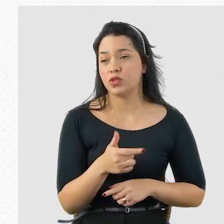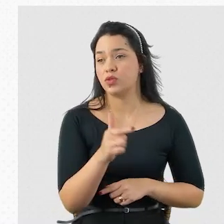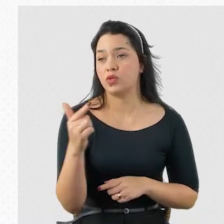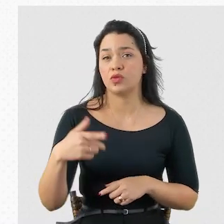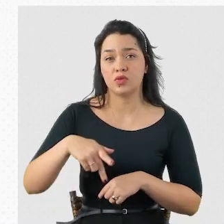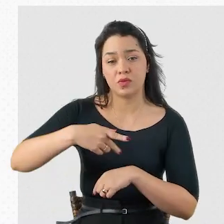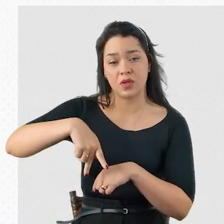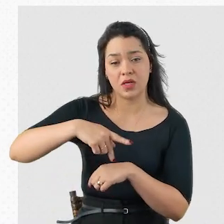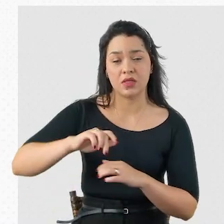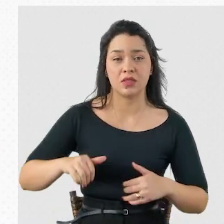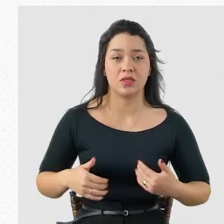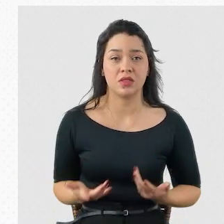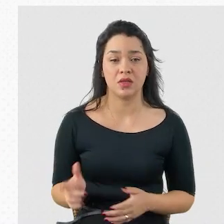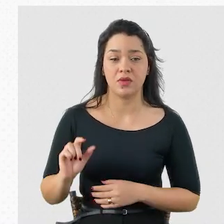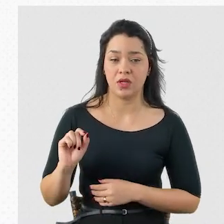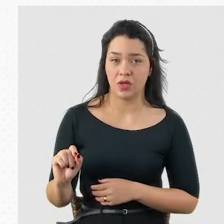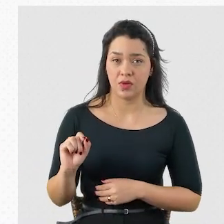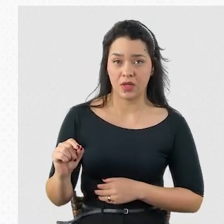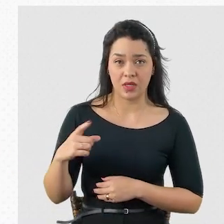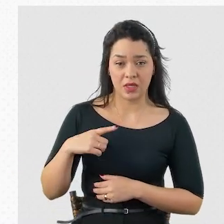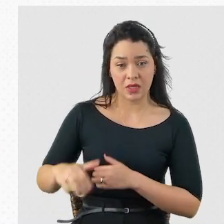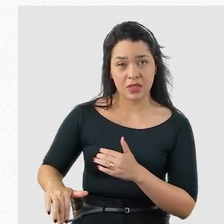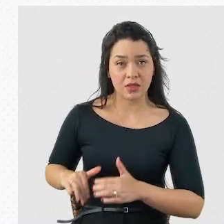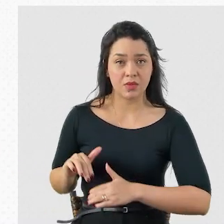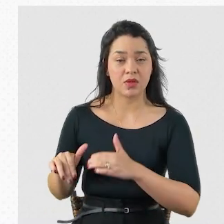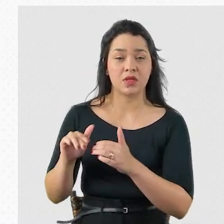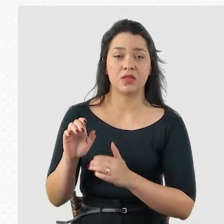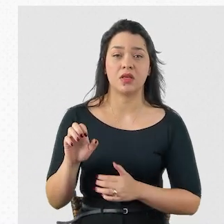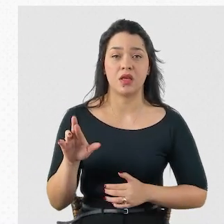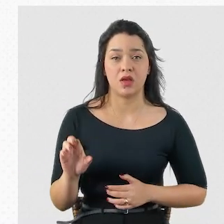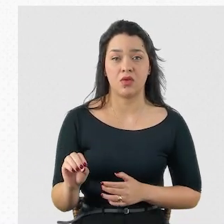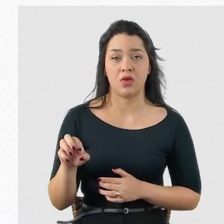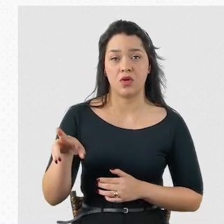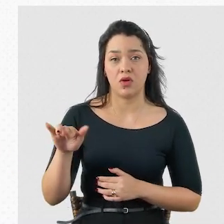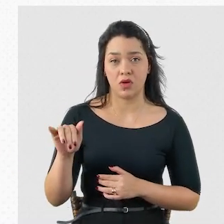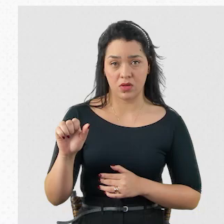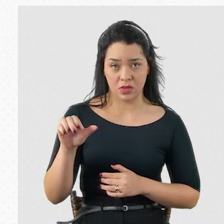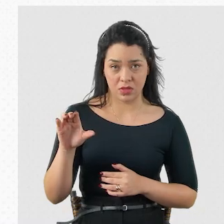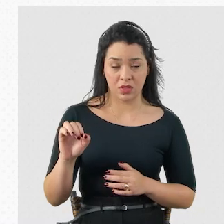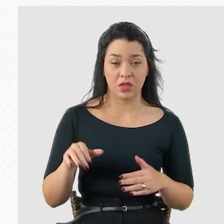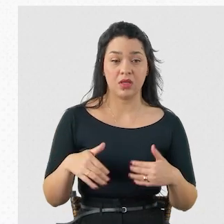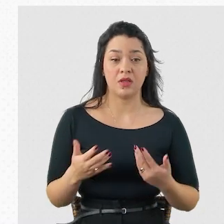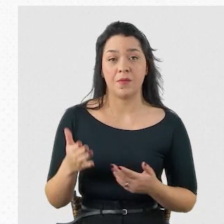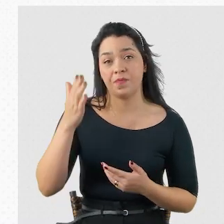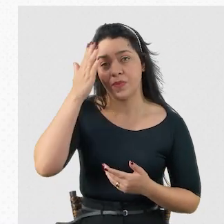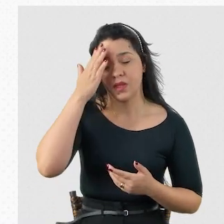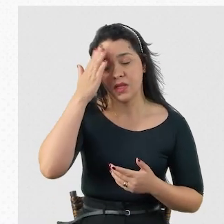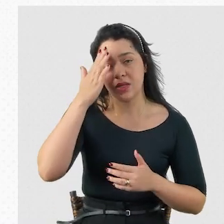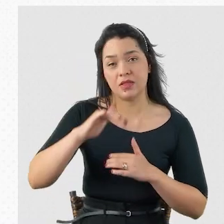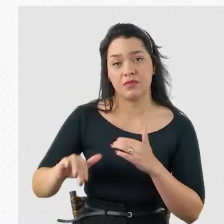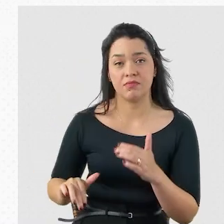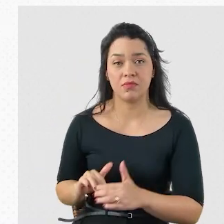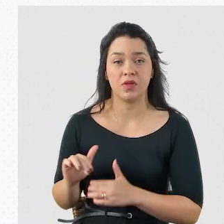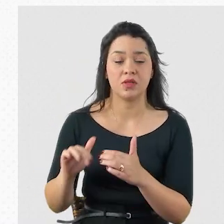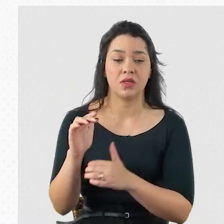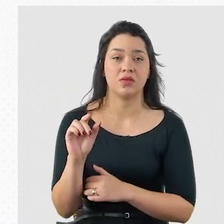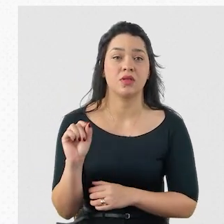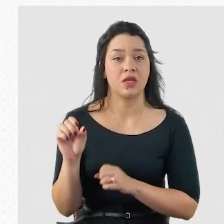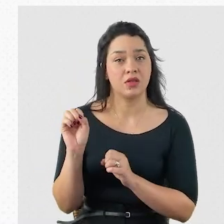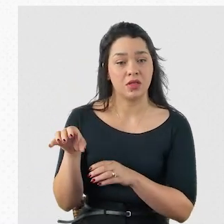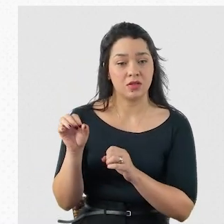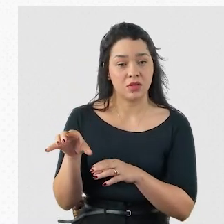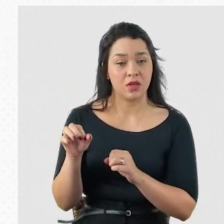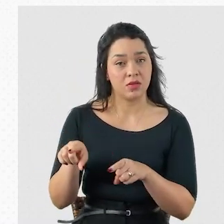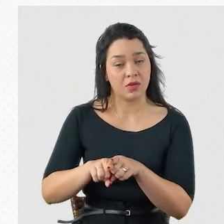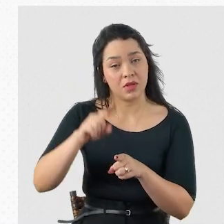E quando a gente passa desse processo eurocêntrico, a gente vai entender, a gente descobre que o nosso processo de construção educacional